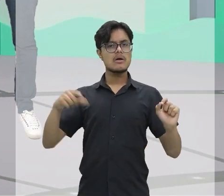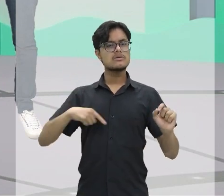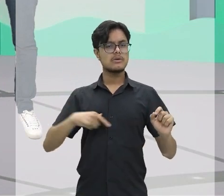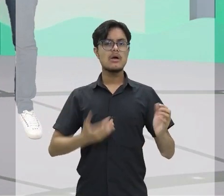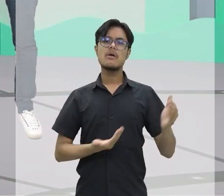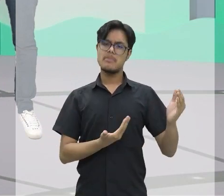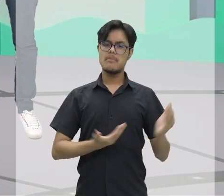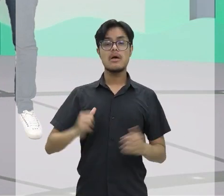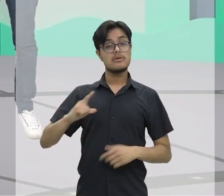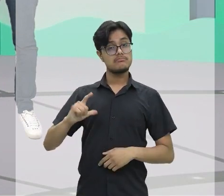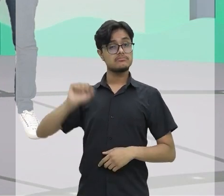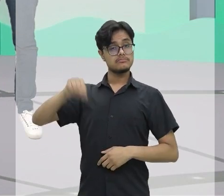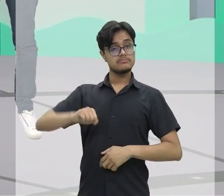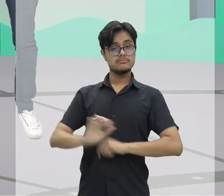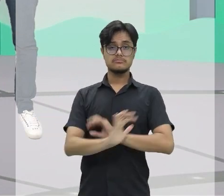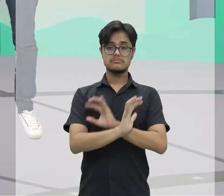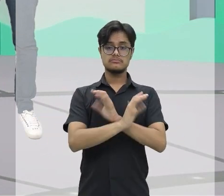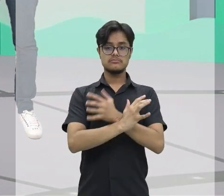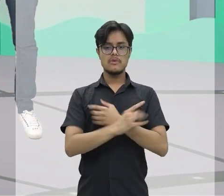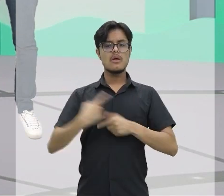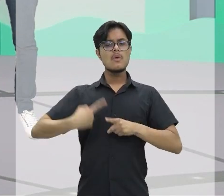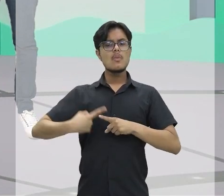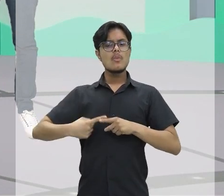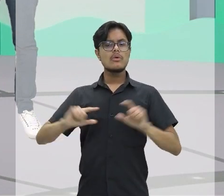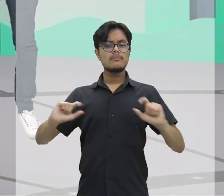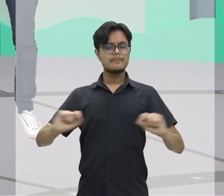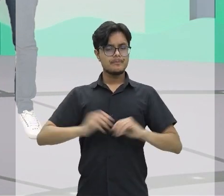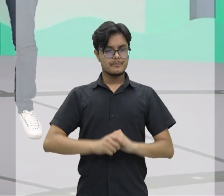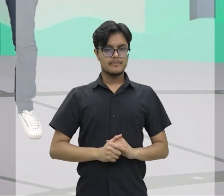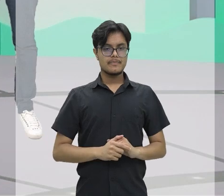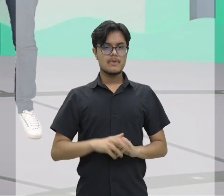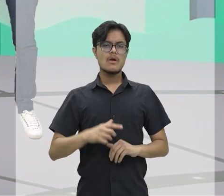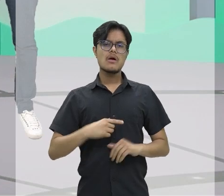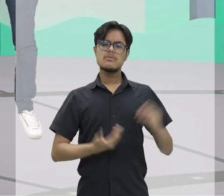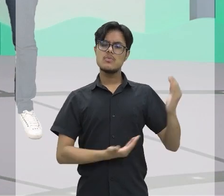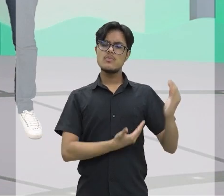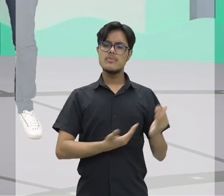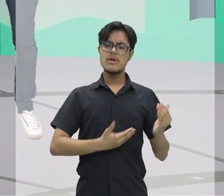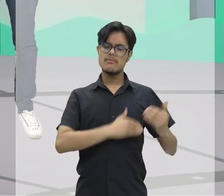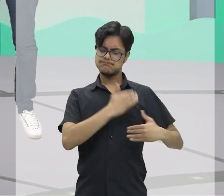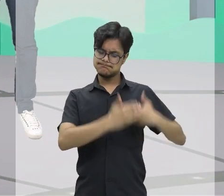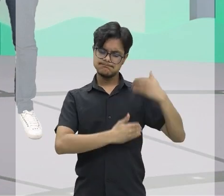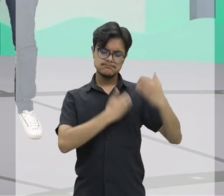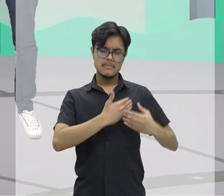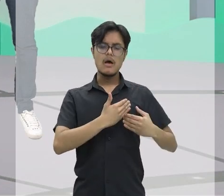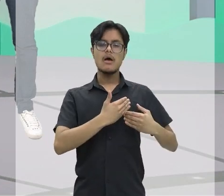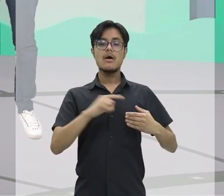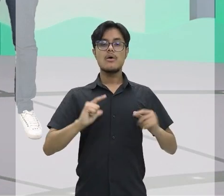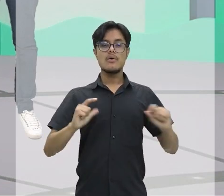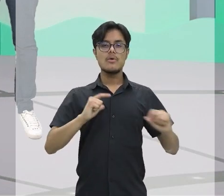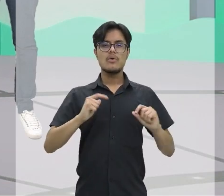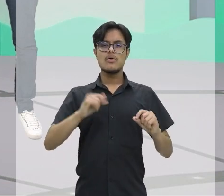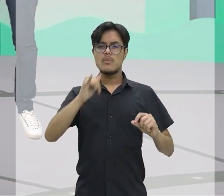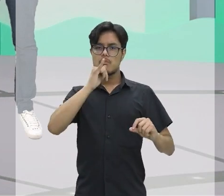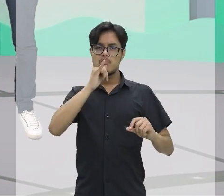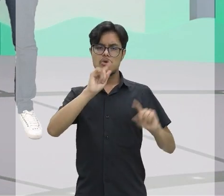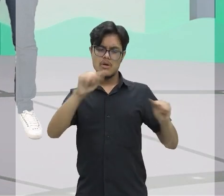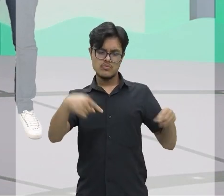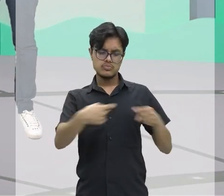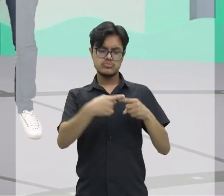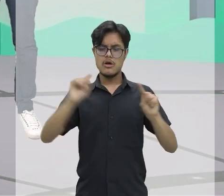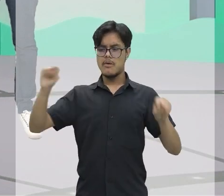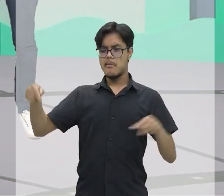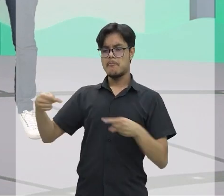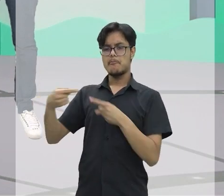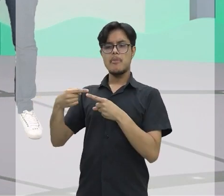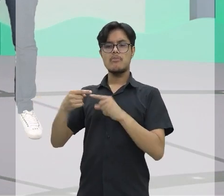ossos sim que o adulto, né? Porque à medida com que esse bebê vai crescendo, né, ele vai se desenvolvendo, esses ossos aí eles vão se